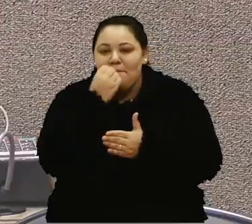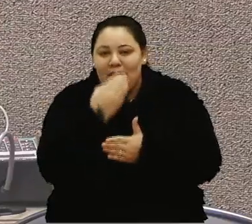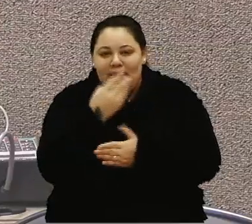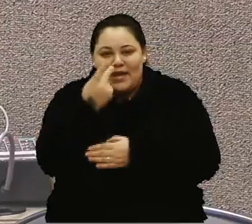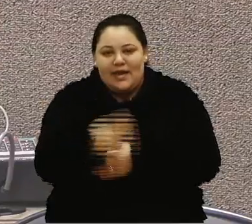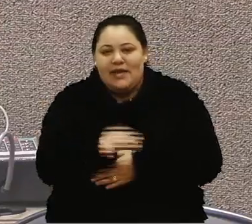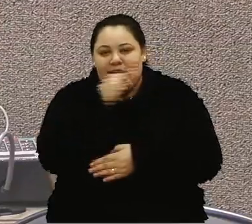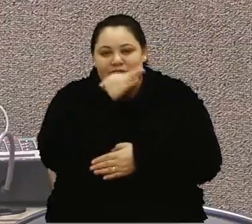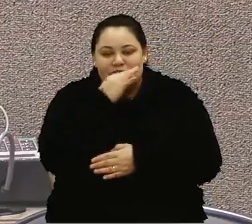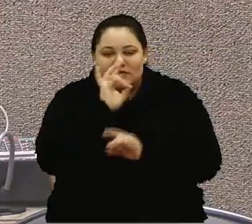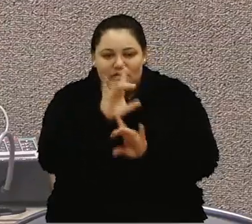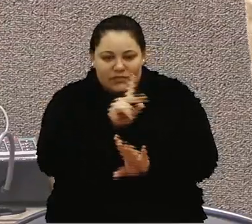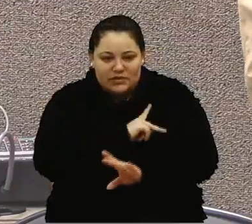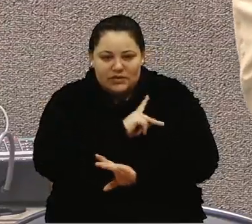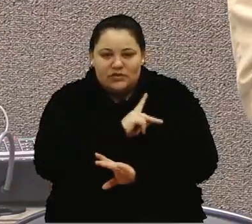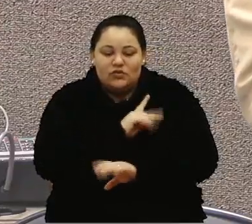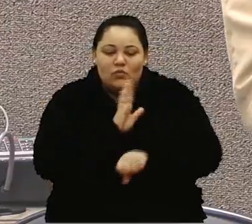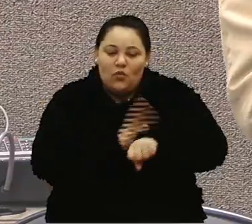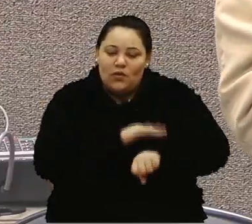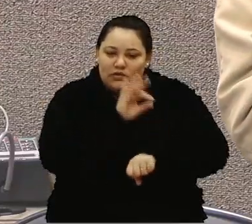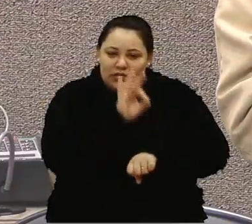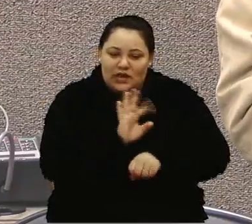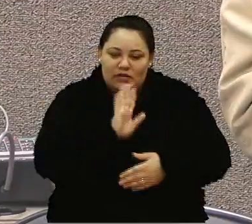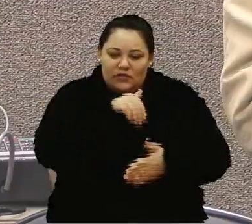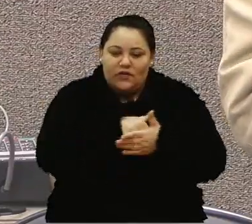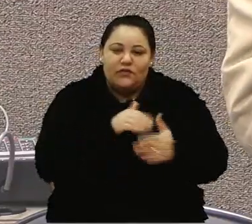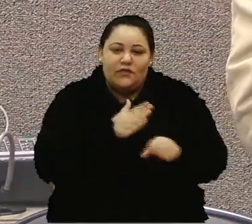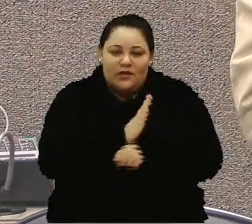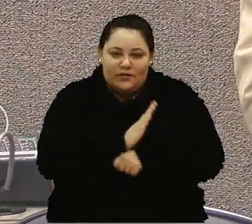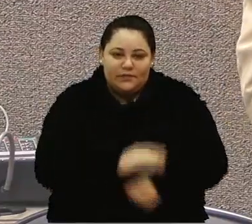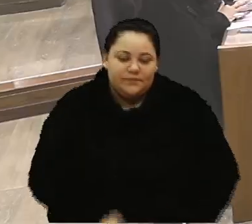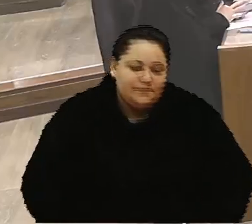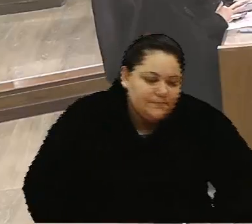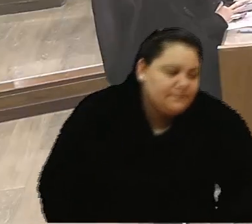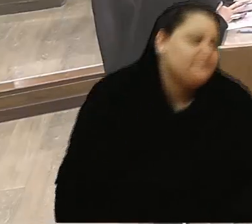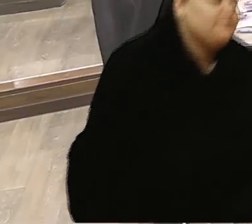Era esse, senhor presidente, no momento oportuno, votarei favorável. Obrigado, vereador Edson.